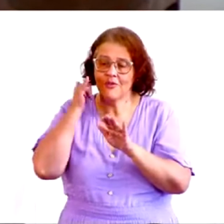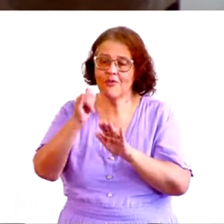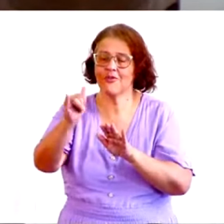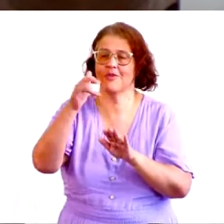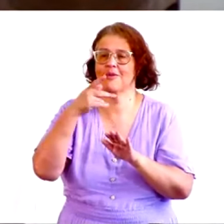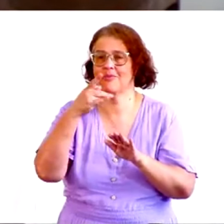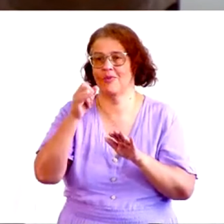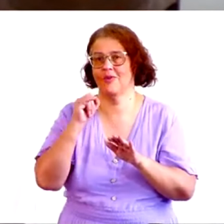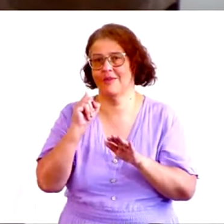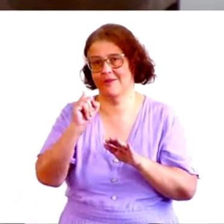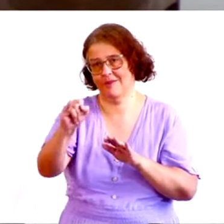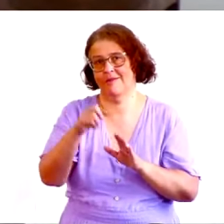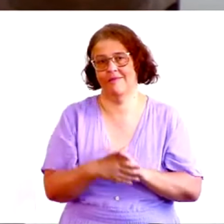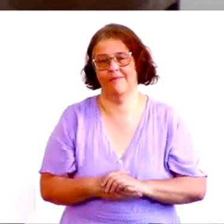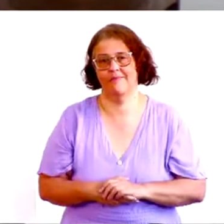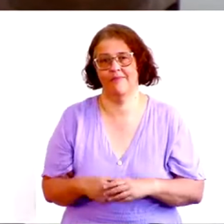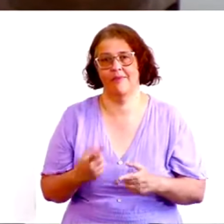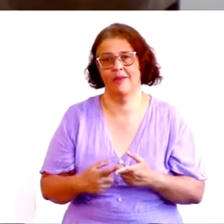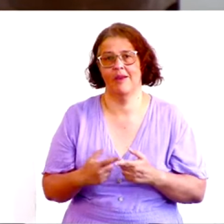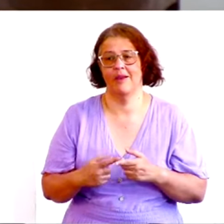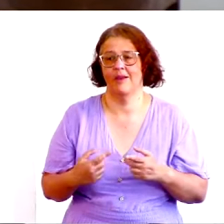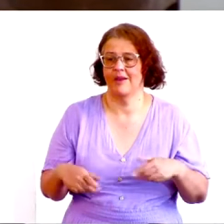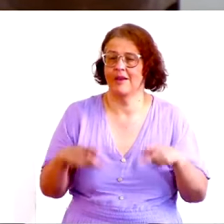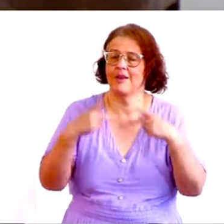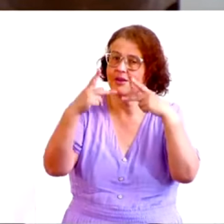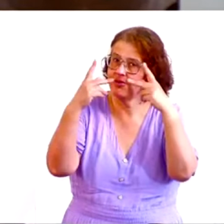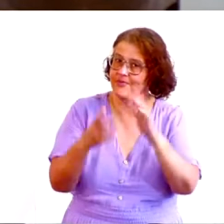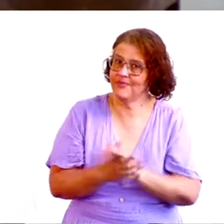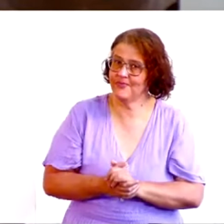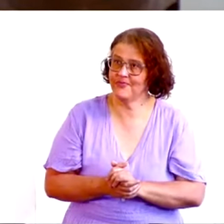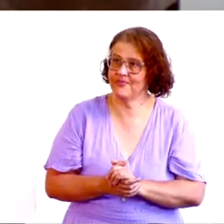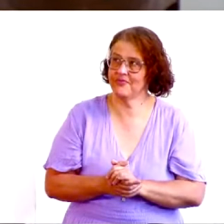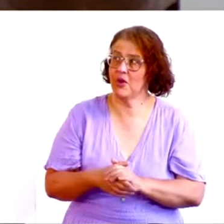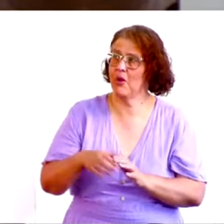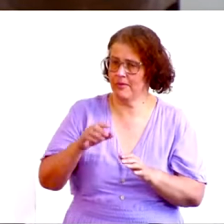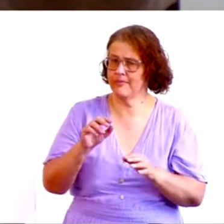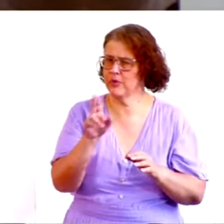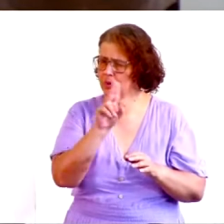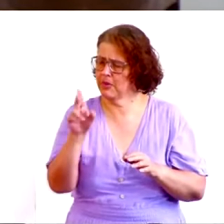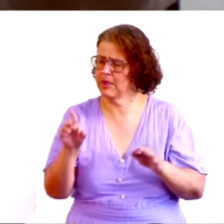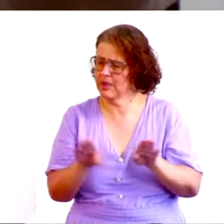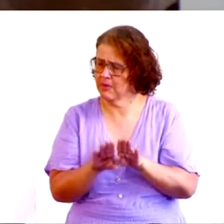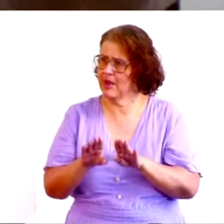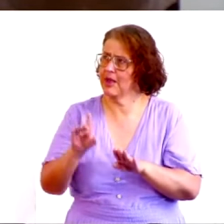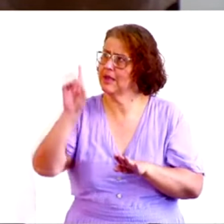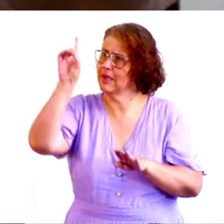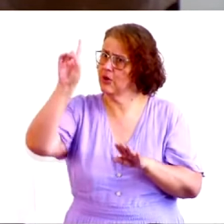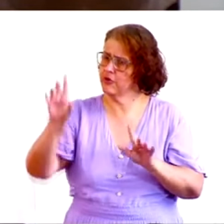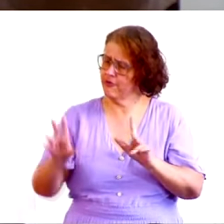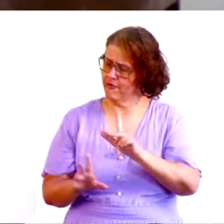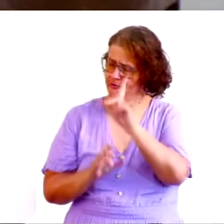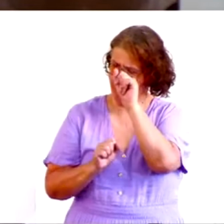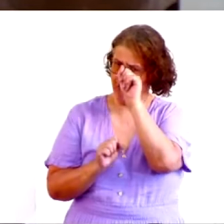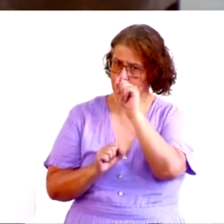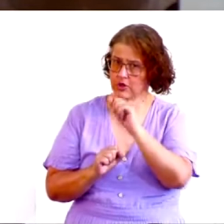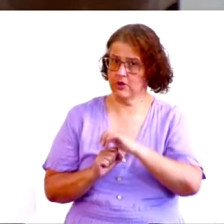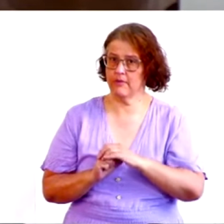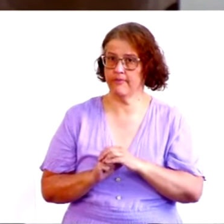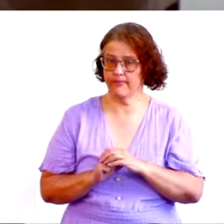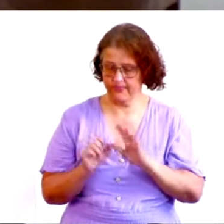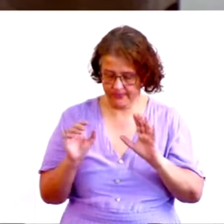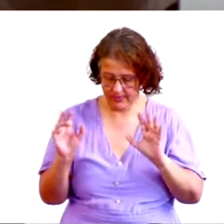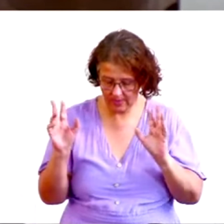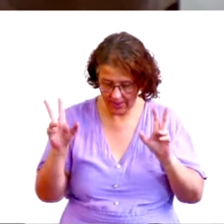uma outra coisa importante também Deus forte a expressão de que está aqui